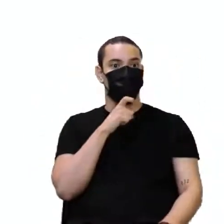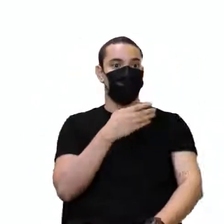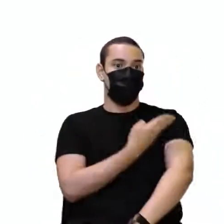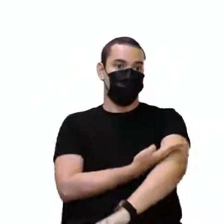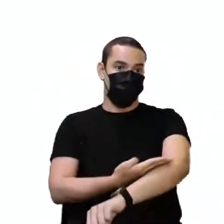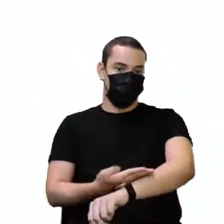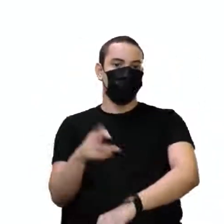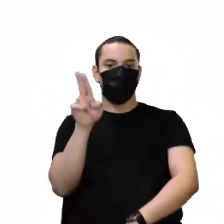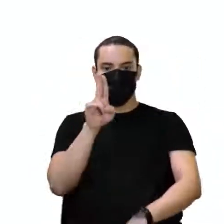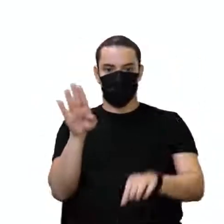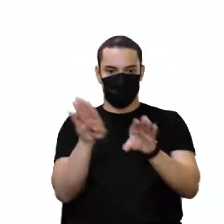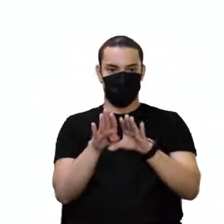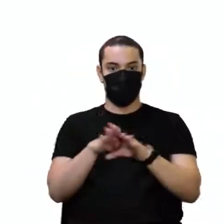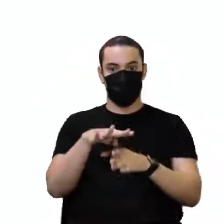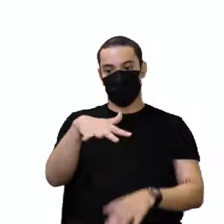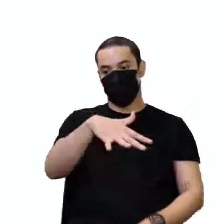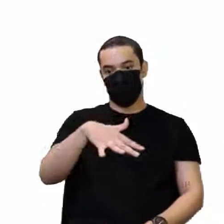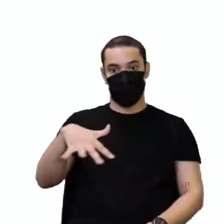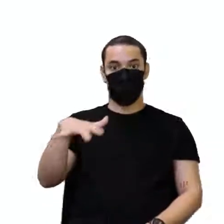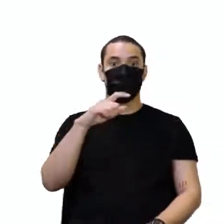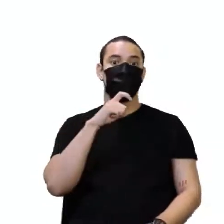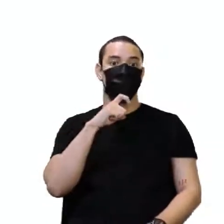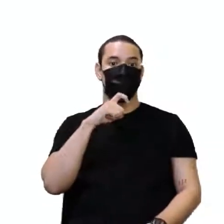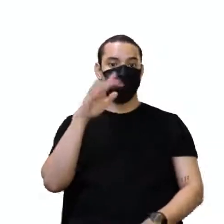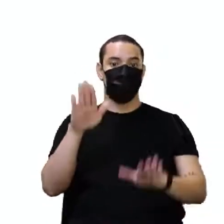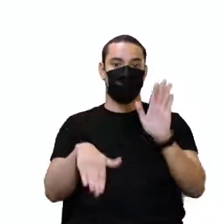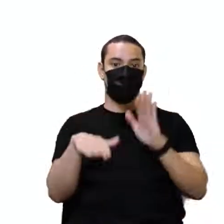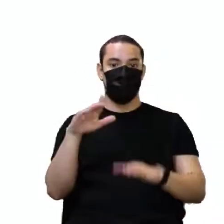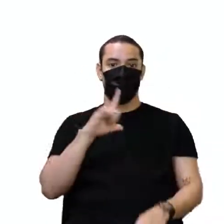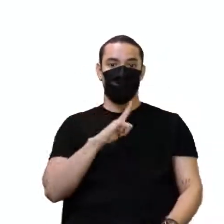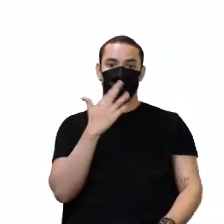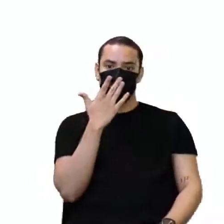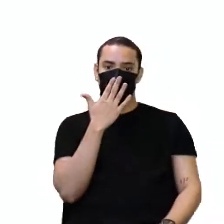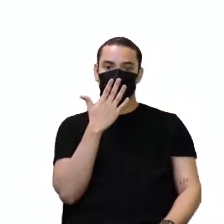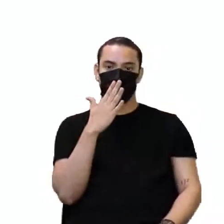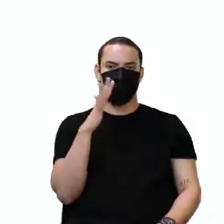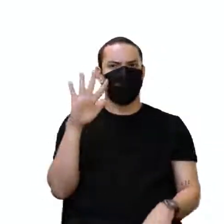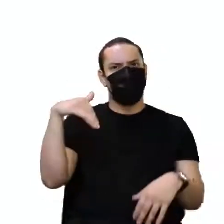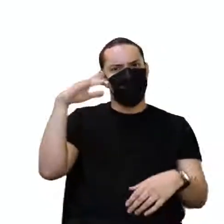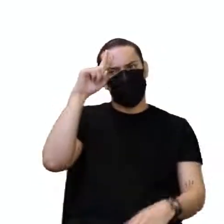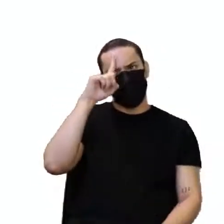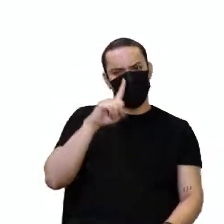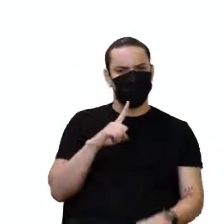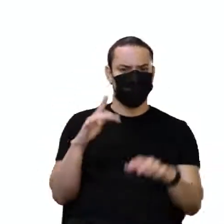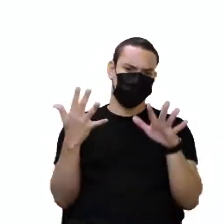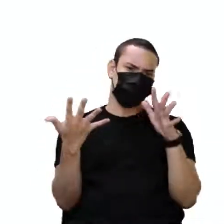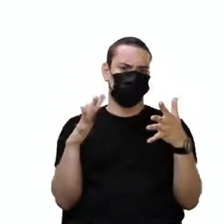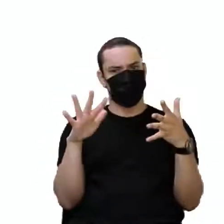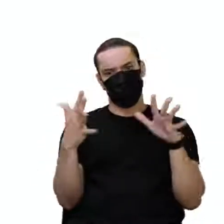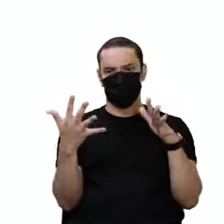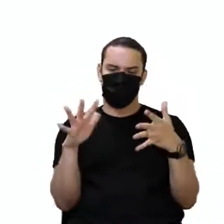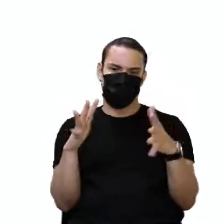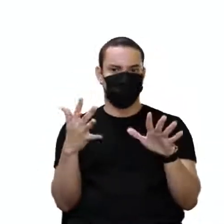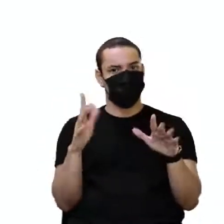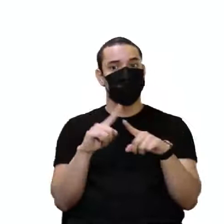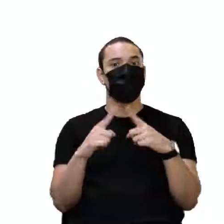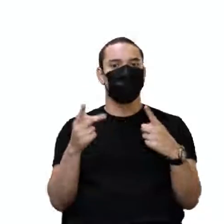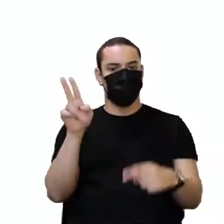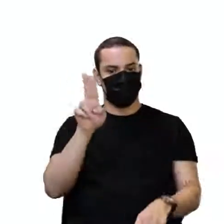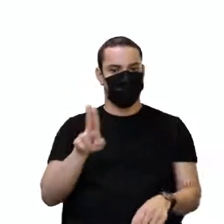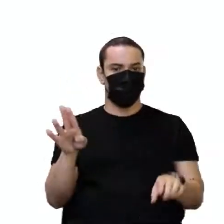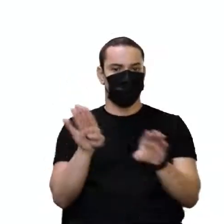de camuflagem da cor do ambiente. Às vezes eles estão com uma tonalidade um pouquinho mais amarelada, né? Mas